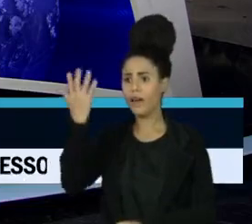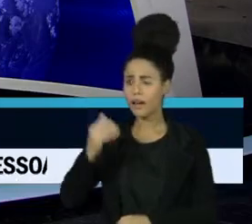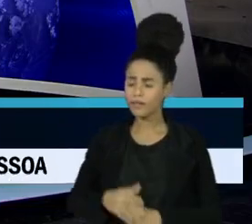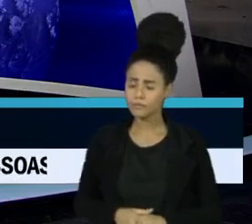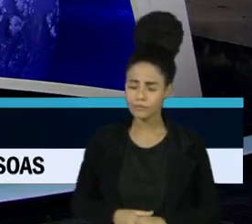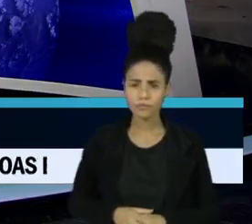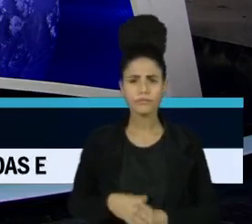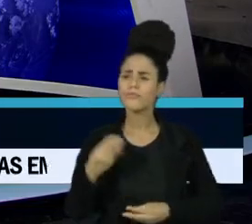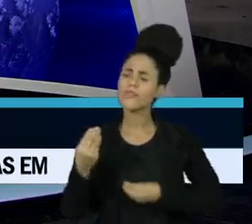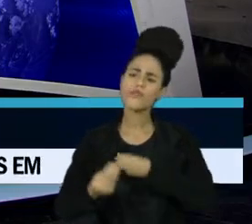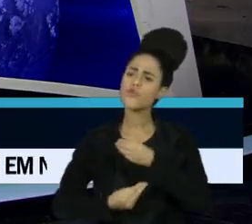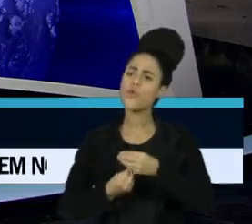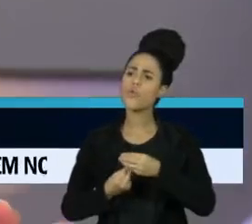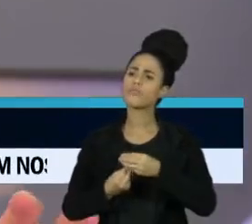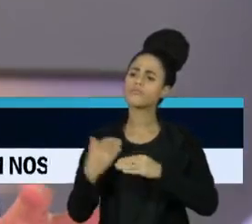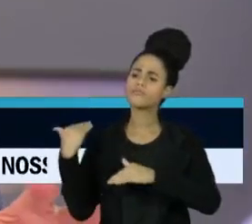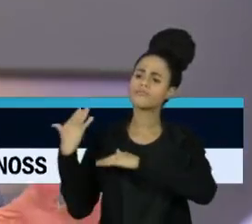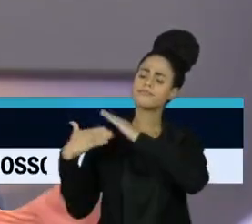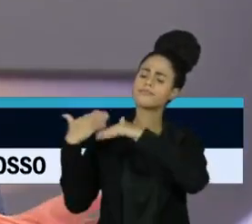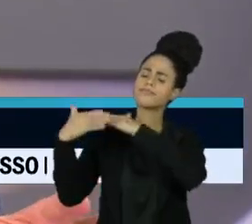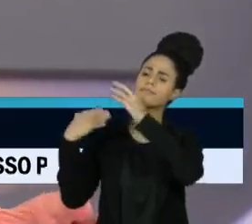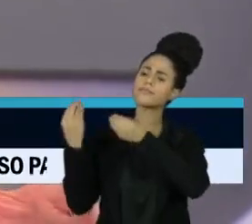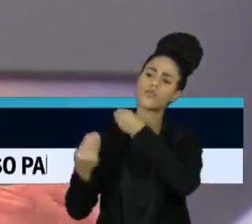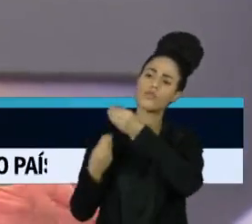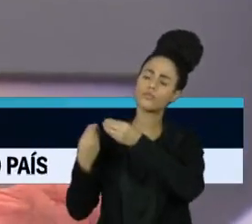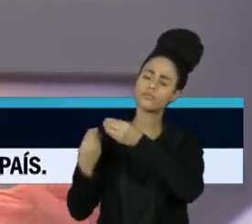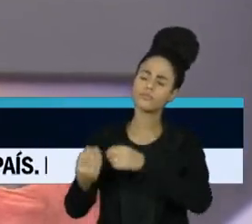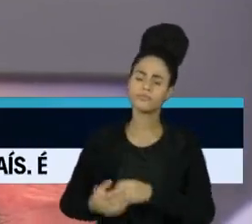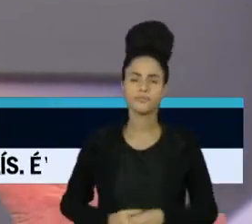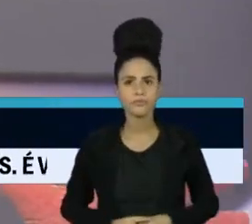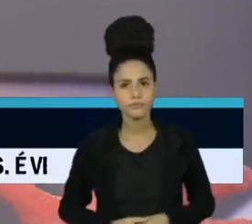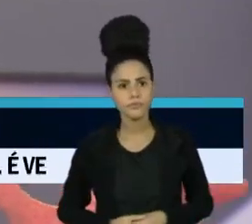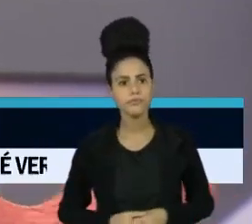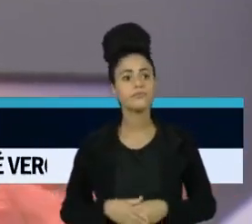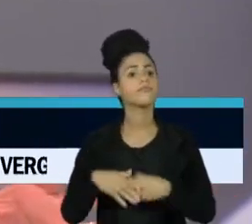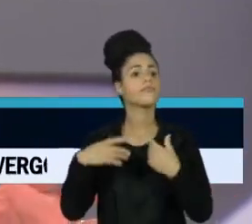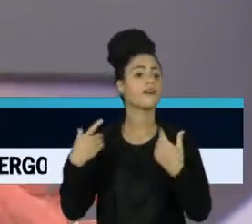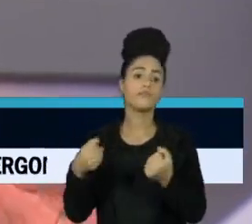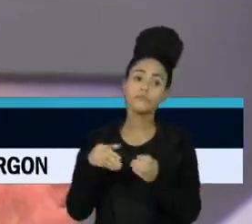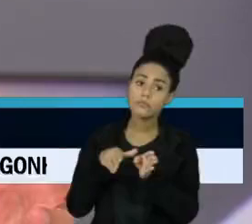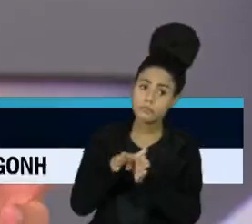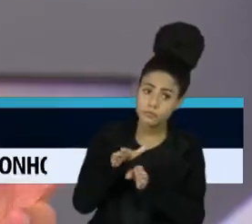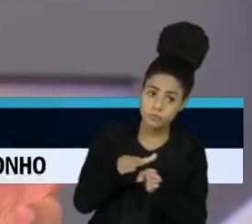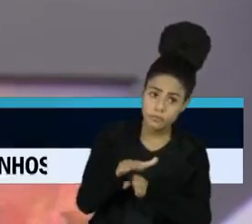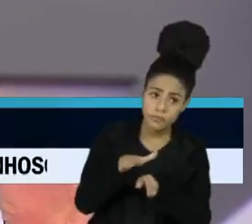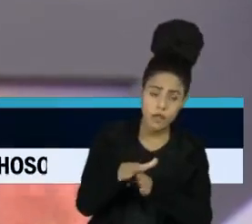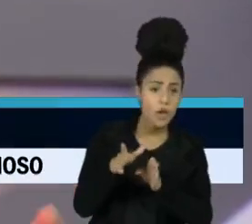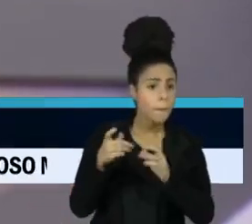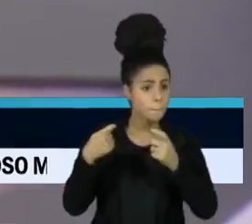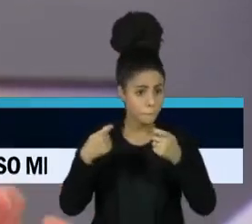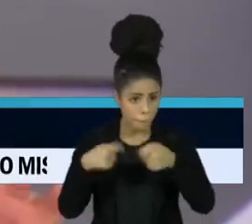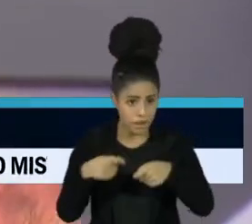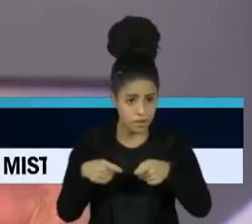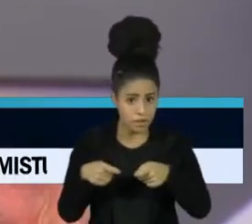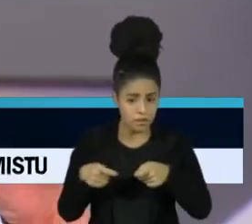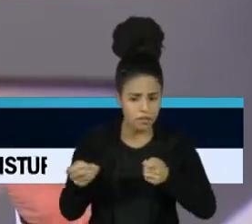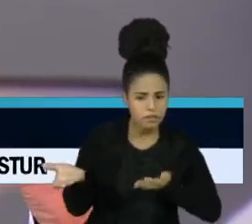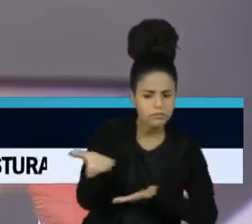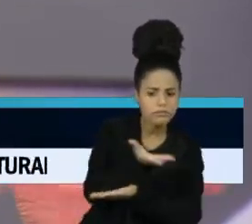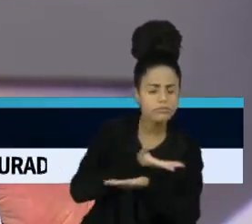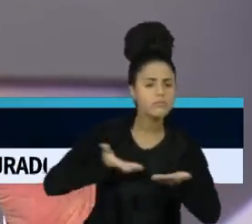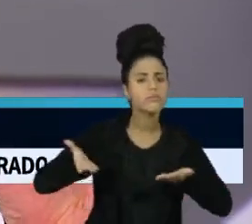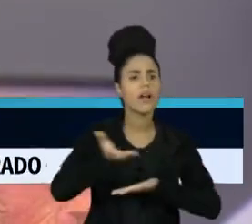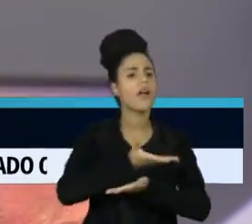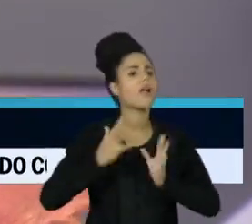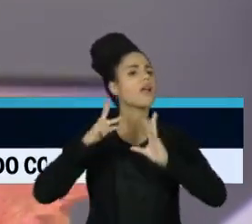que não avançamos é um problema de coordenação coletiva não é fácil você